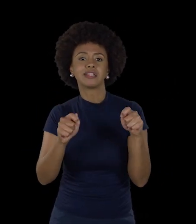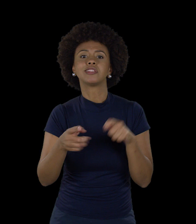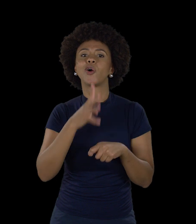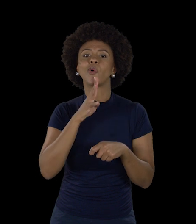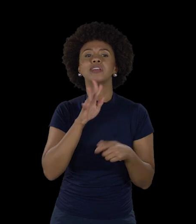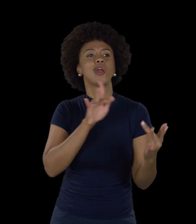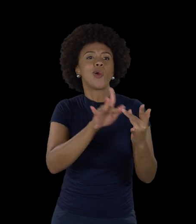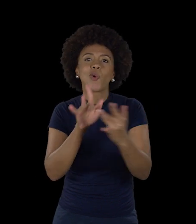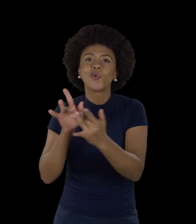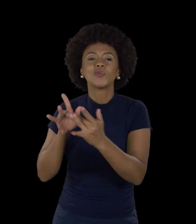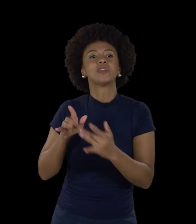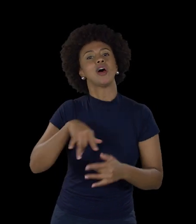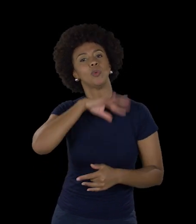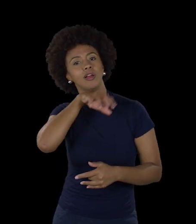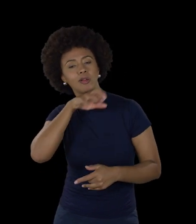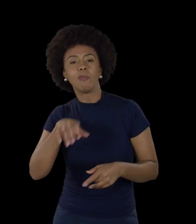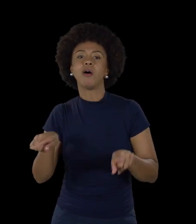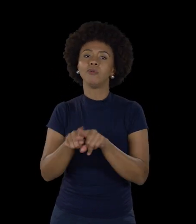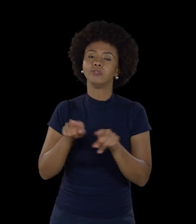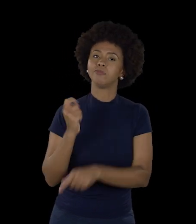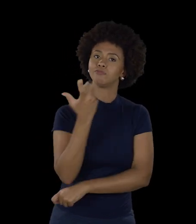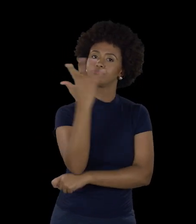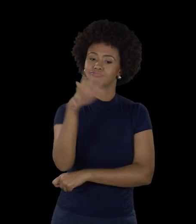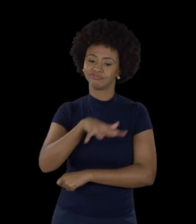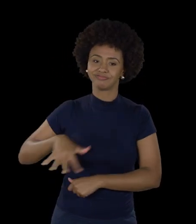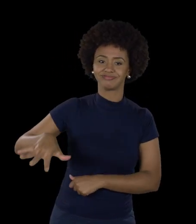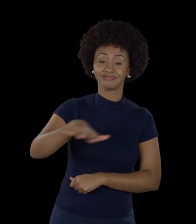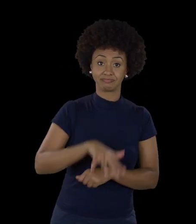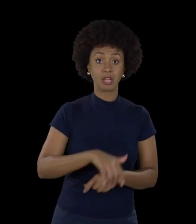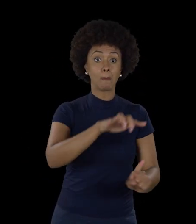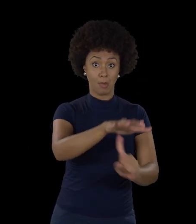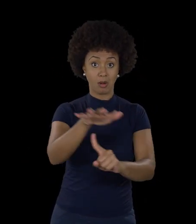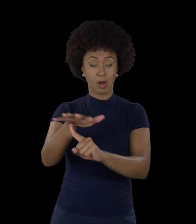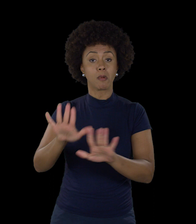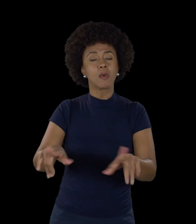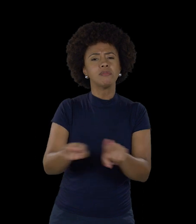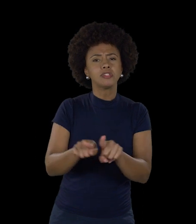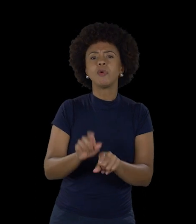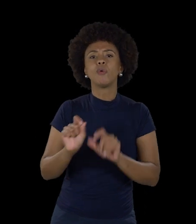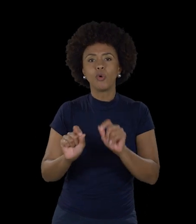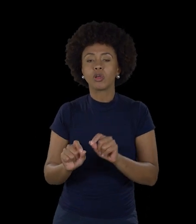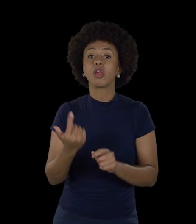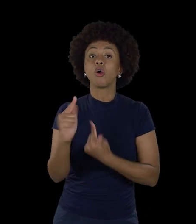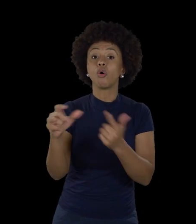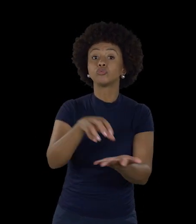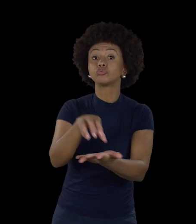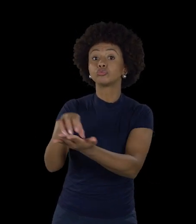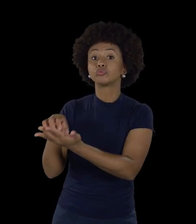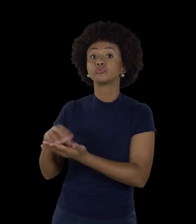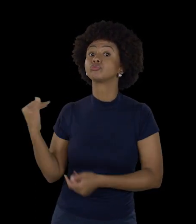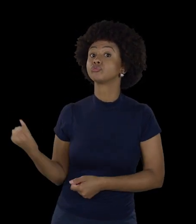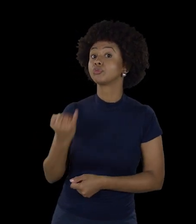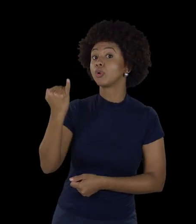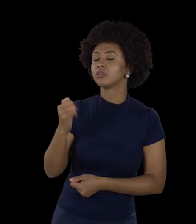que permitem eu visitar e ter maior contato com a fauna e a flora regional. Além dos parques, o Espírito Santo